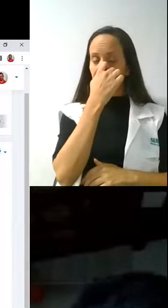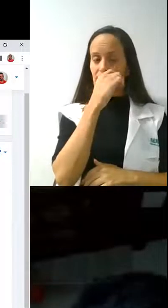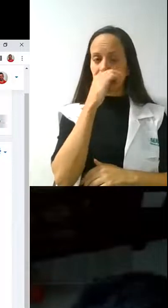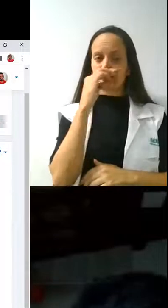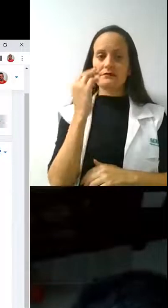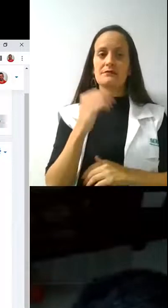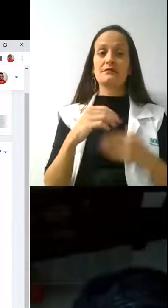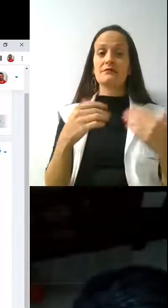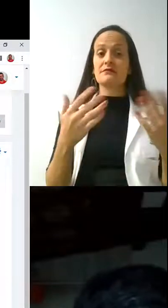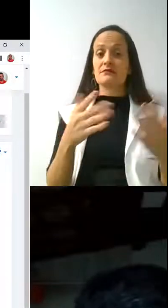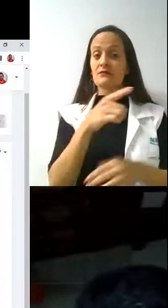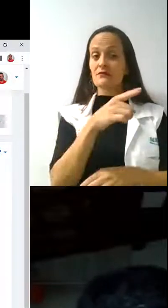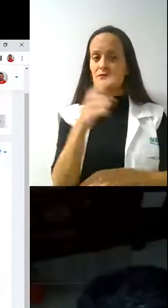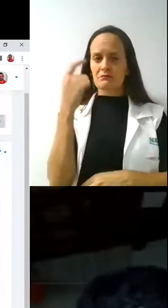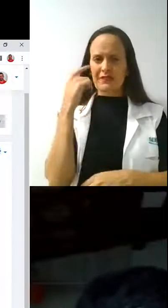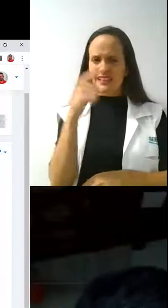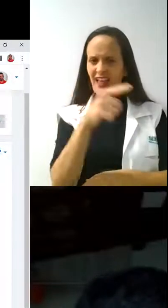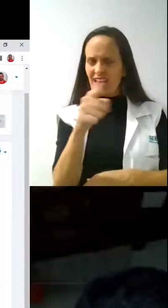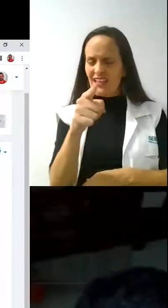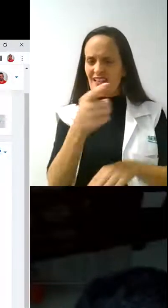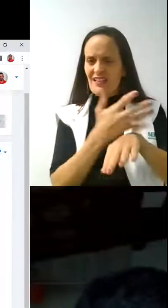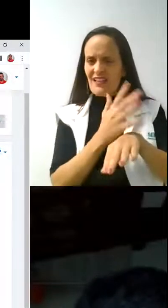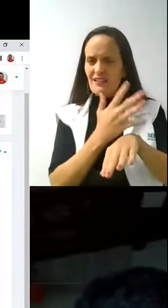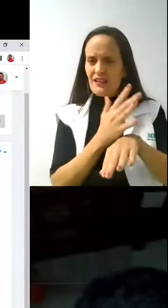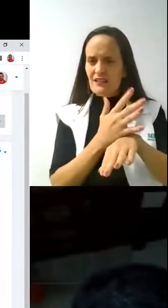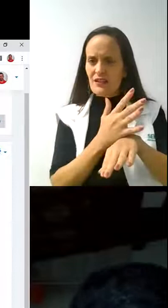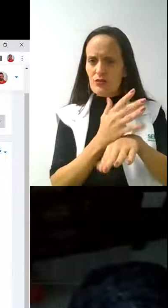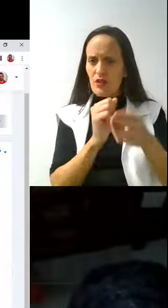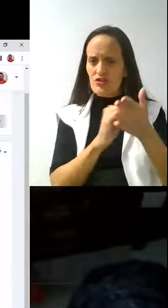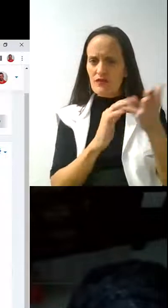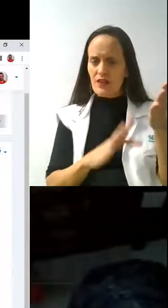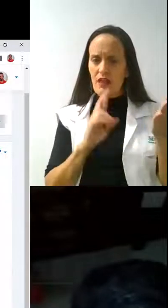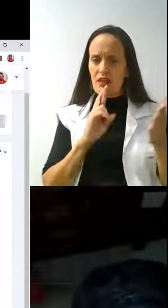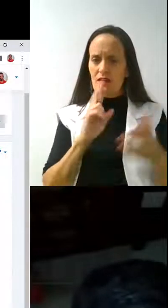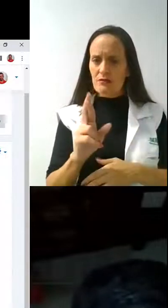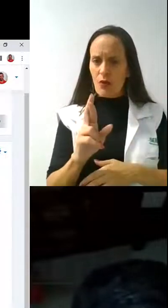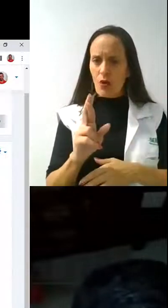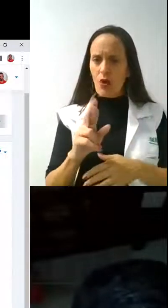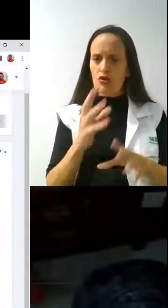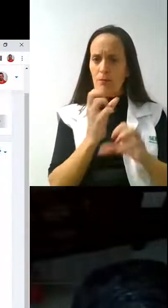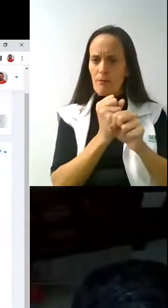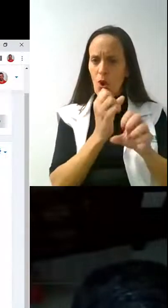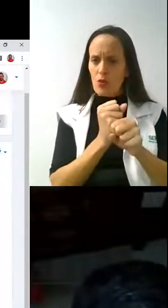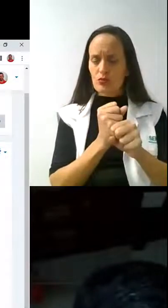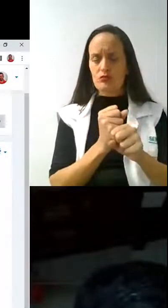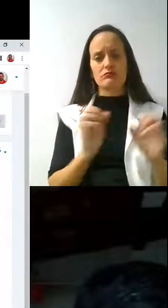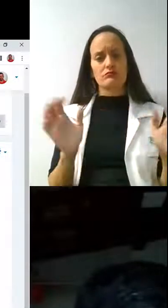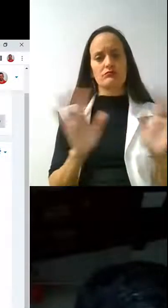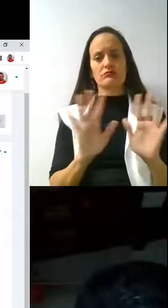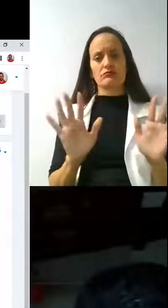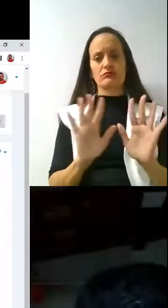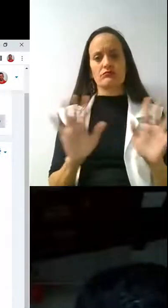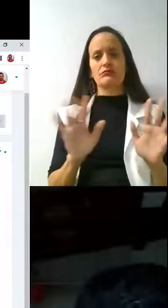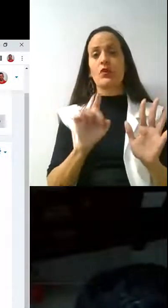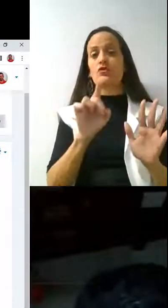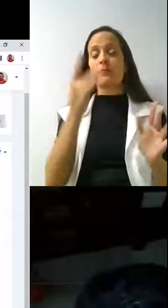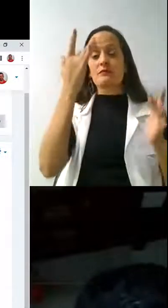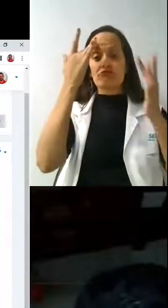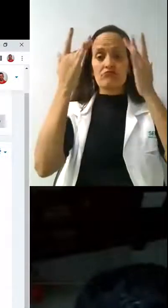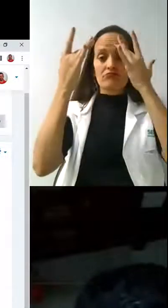não são avaliativos, né? O único, assim, eu não vou pontuar esses exercícios, isso aqui é só para vocês fixarem